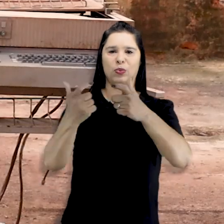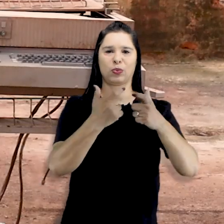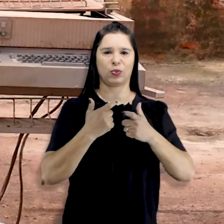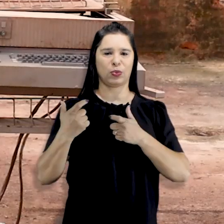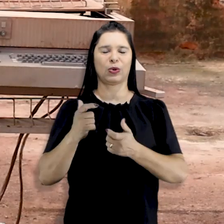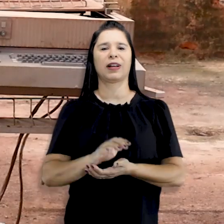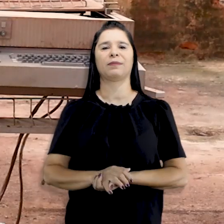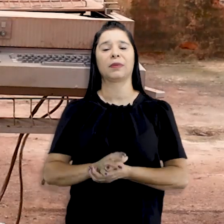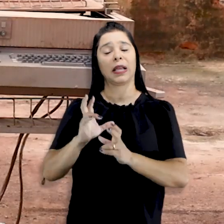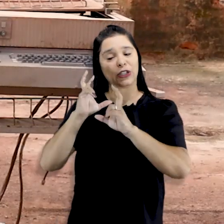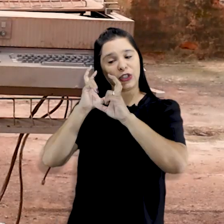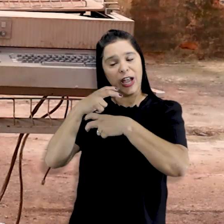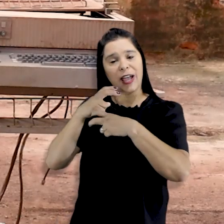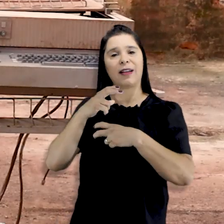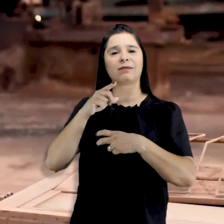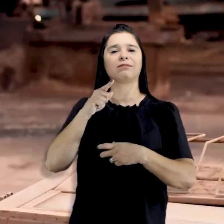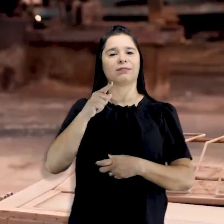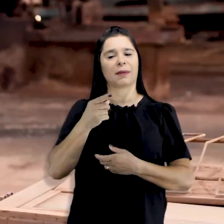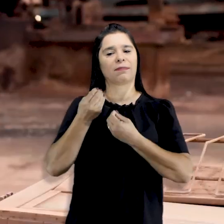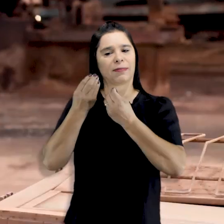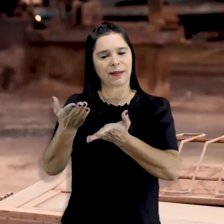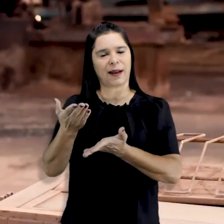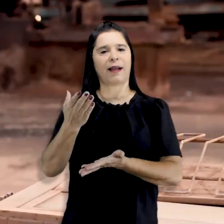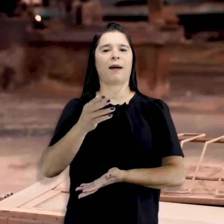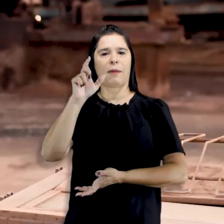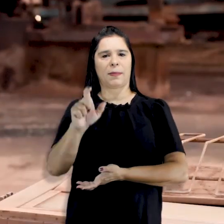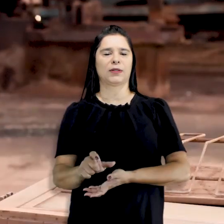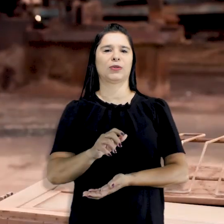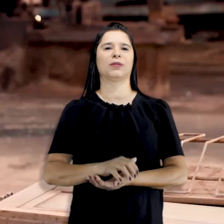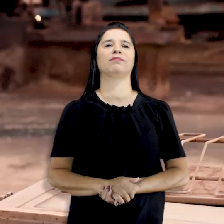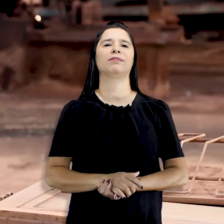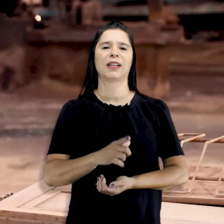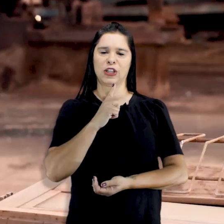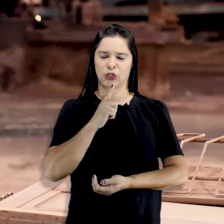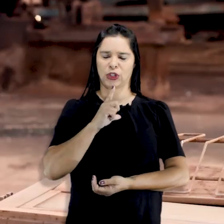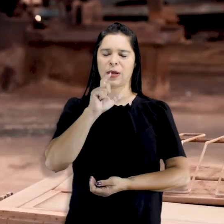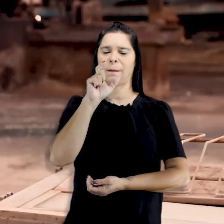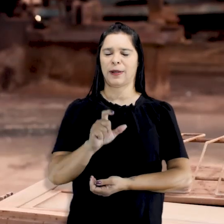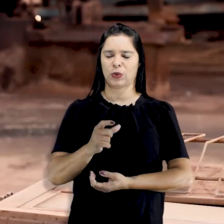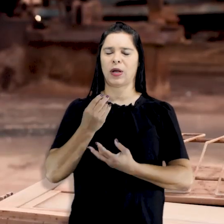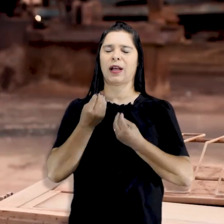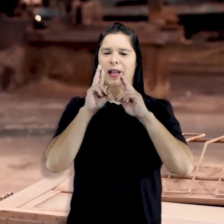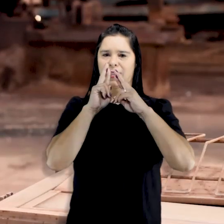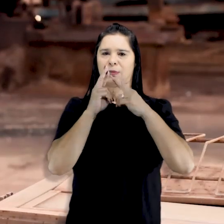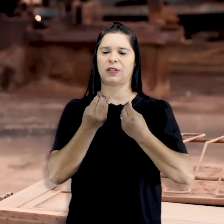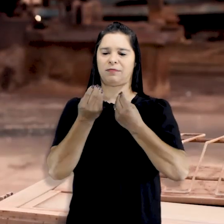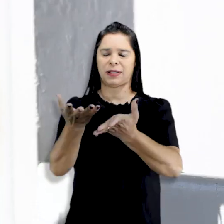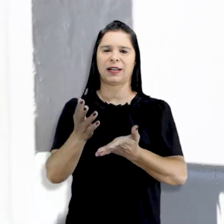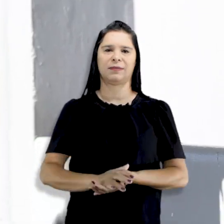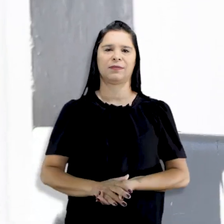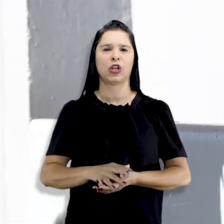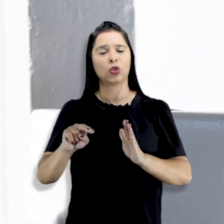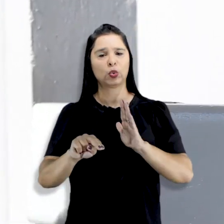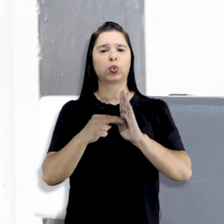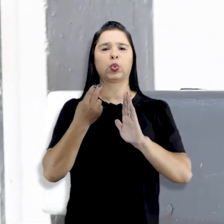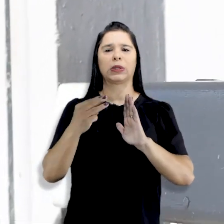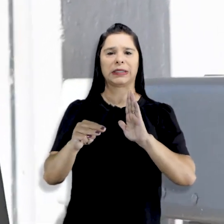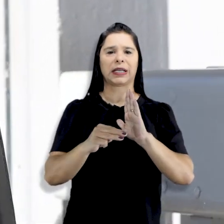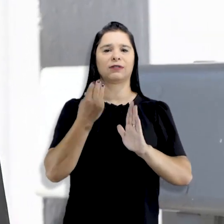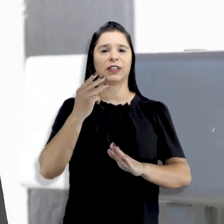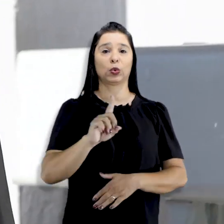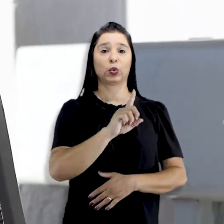que era destinado, entendeu? Tinha pessoa que vinha trazer, 2, 3 vezes no dia. Hoje eu